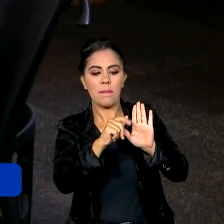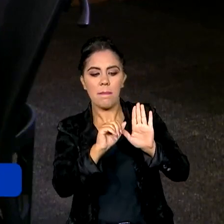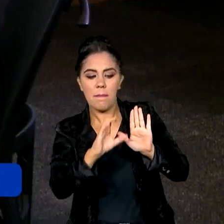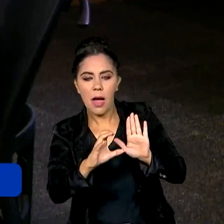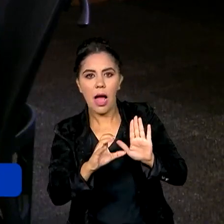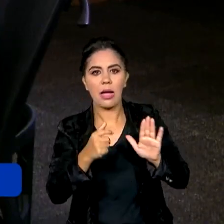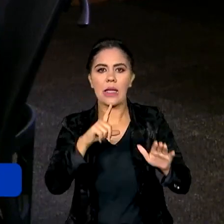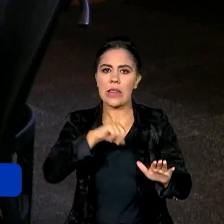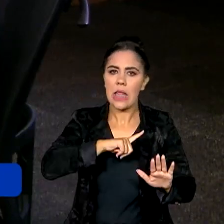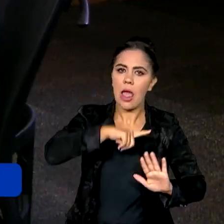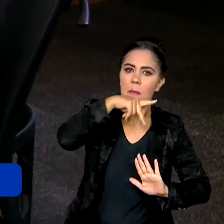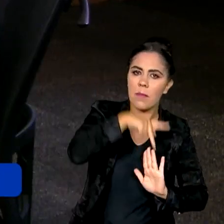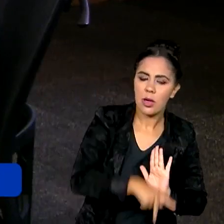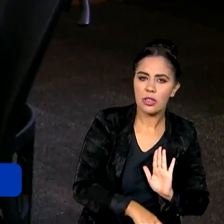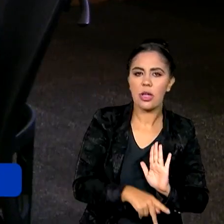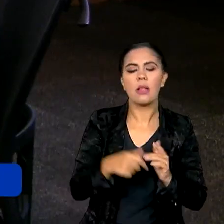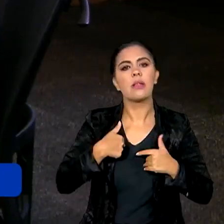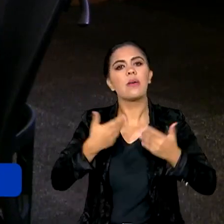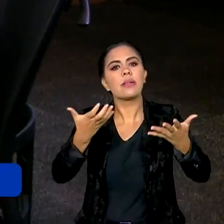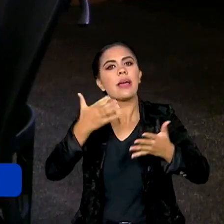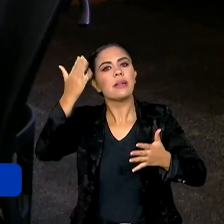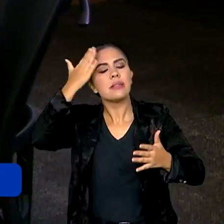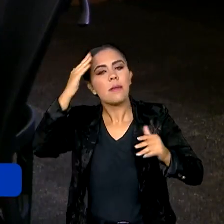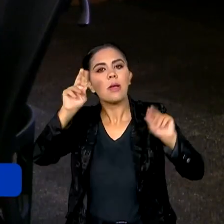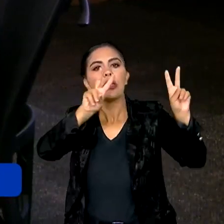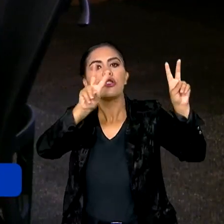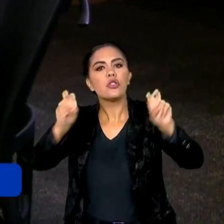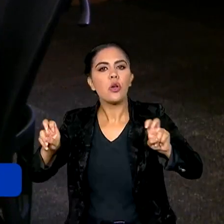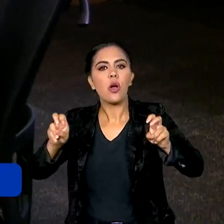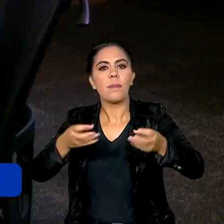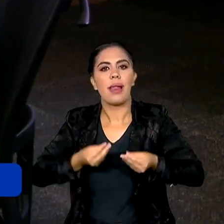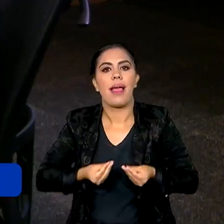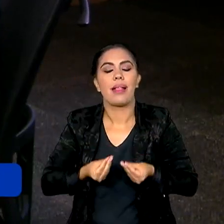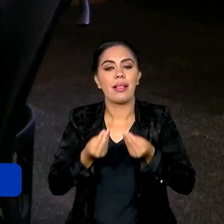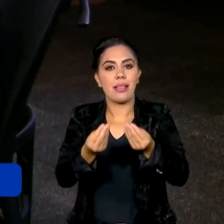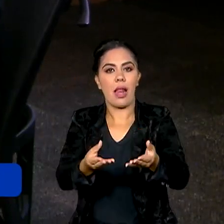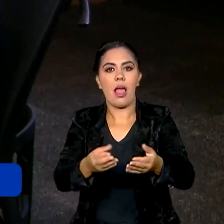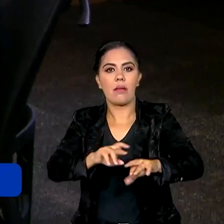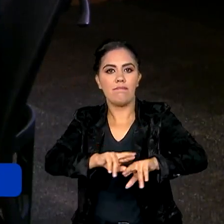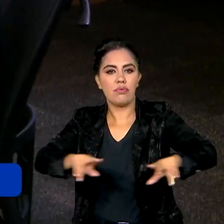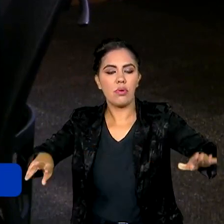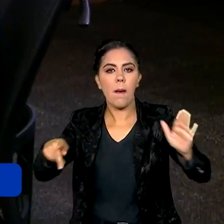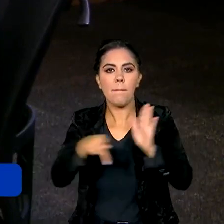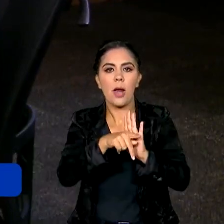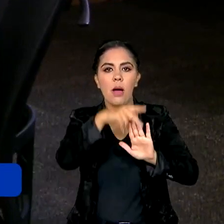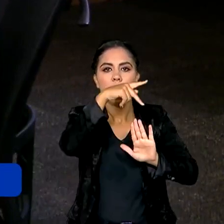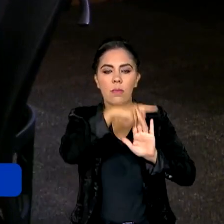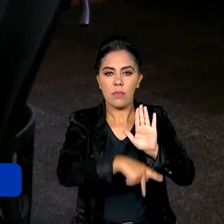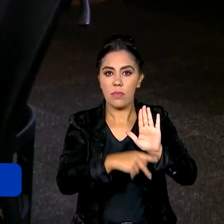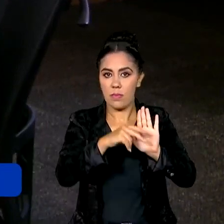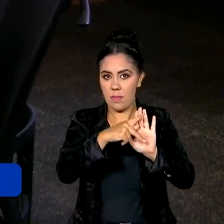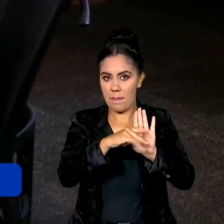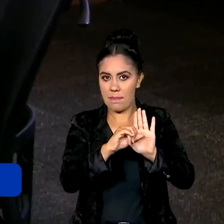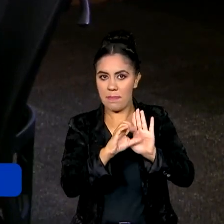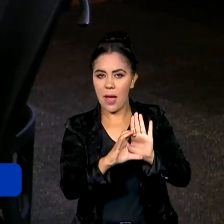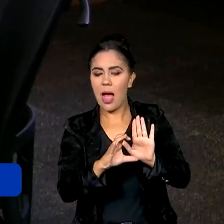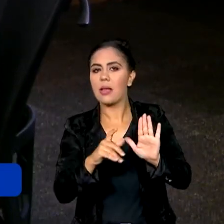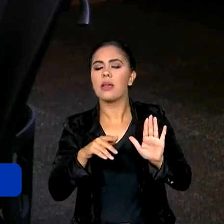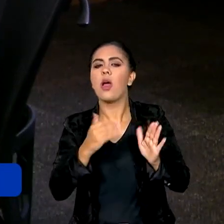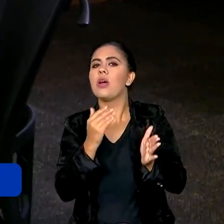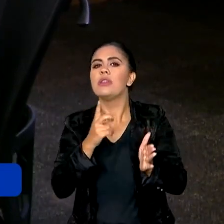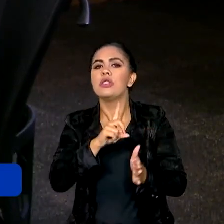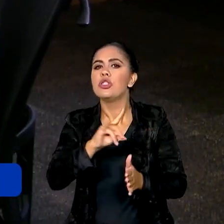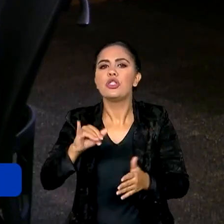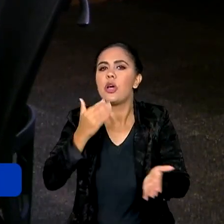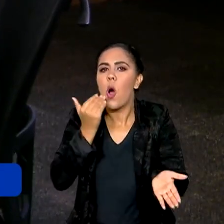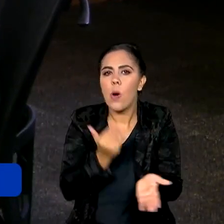tem projeto. Queria saber sobre as entregas, por exemplo, do PAC Seleções. Quando é que essas entregas começam de fato?